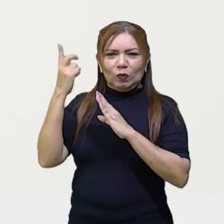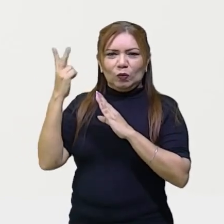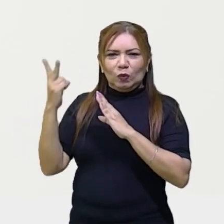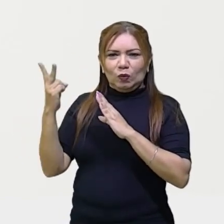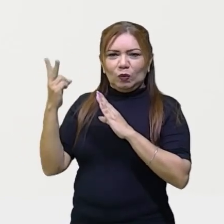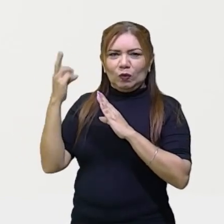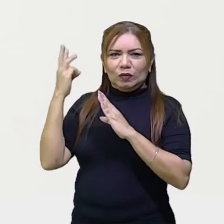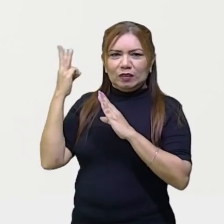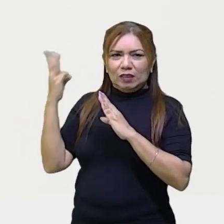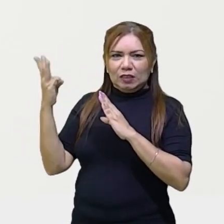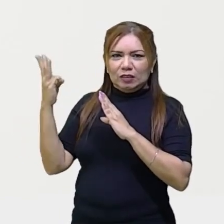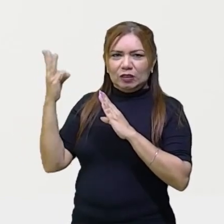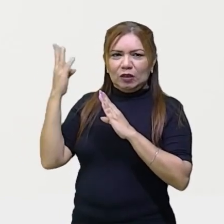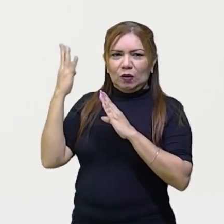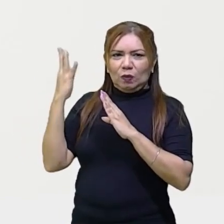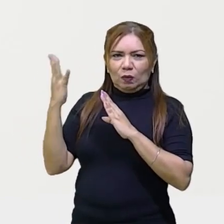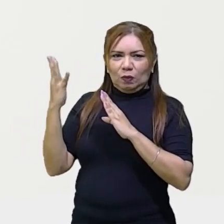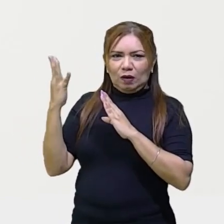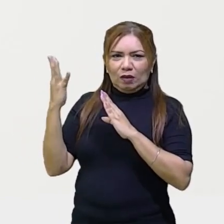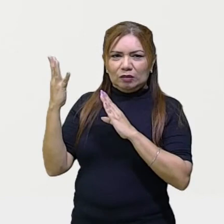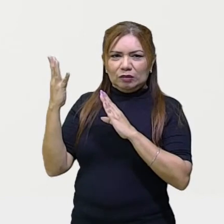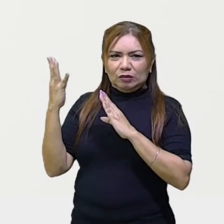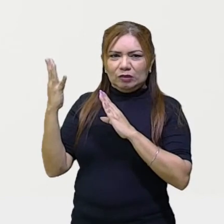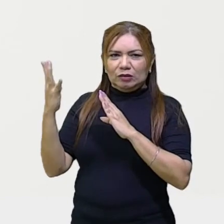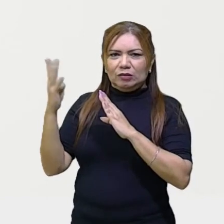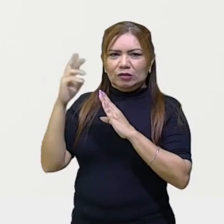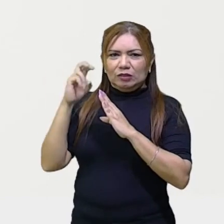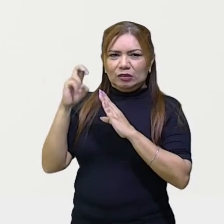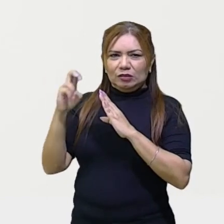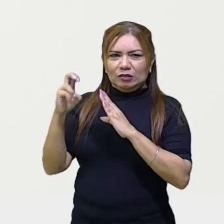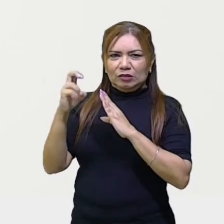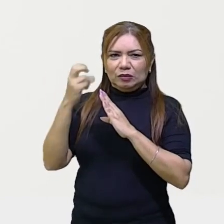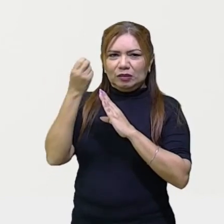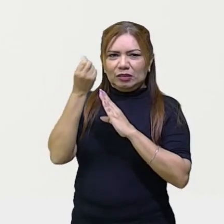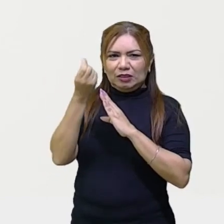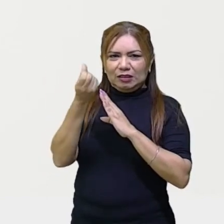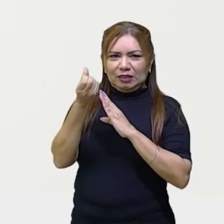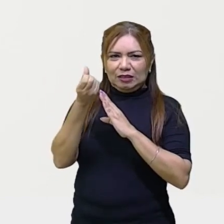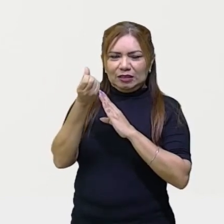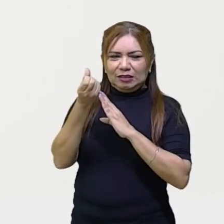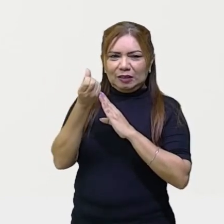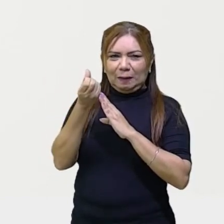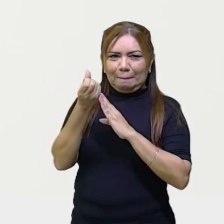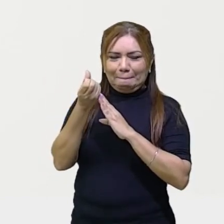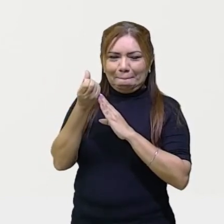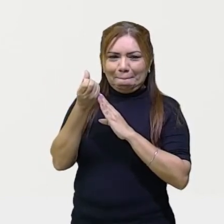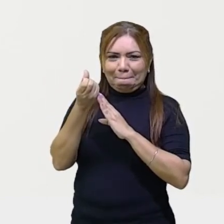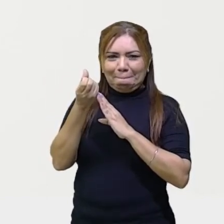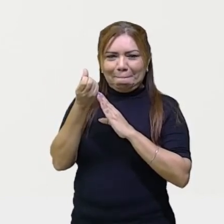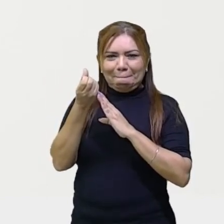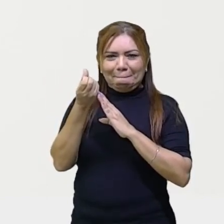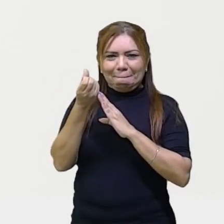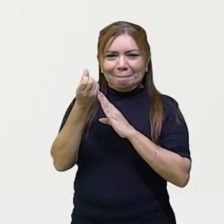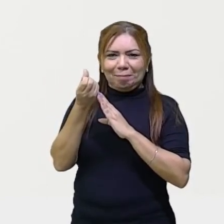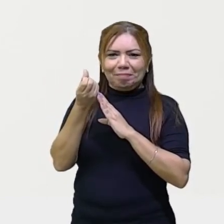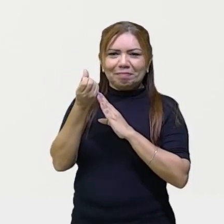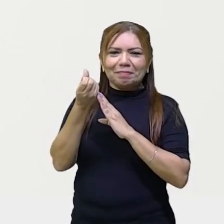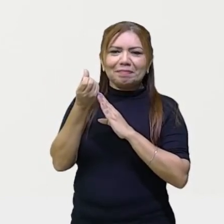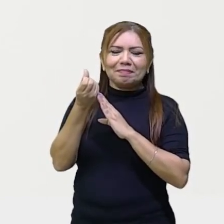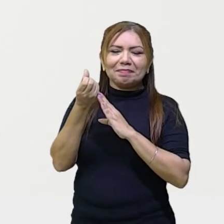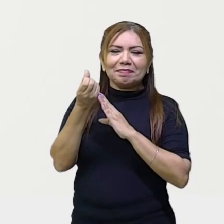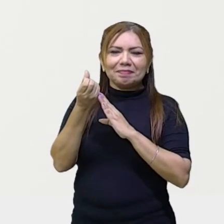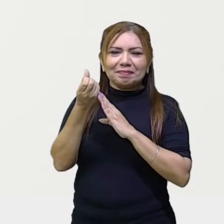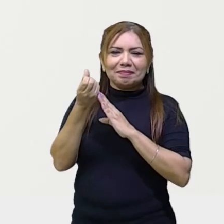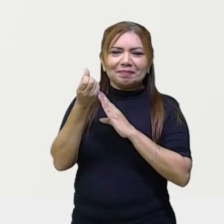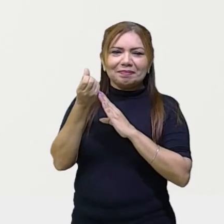dois três quatro cinco seis esse aqui tem seis esse aqui